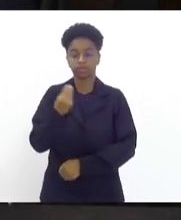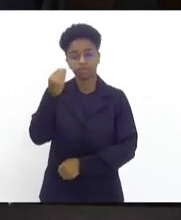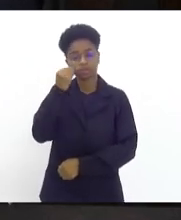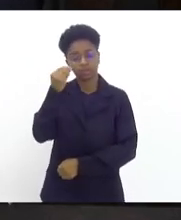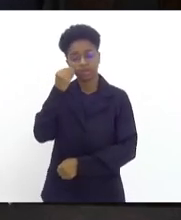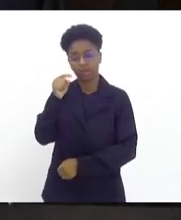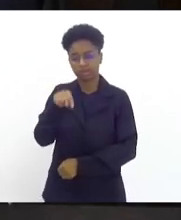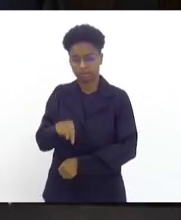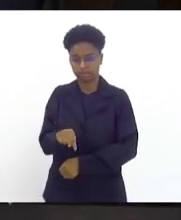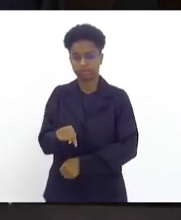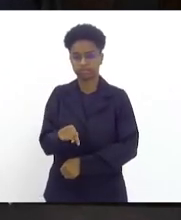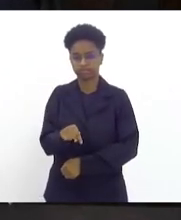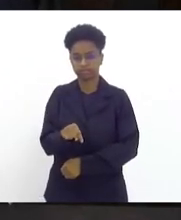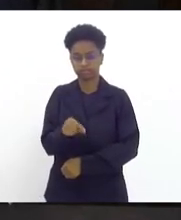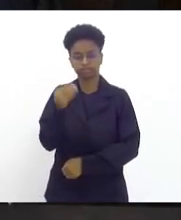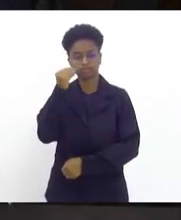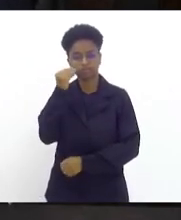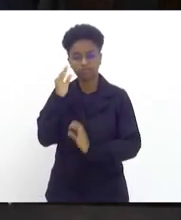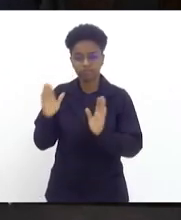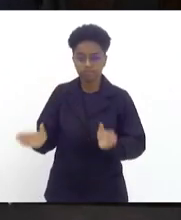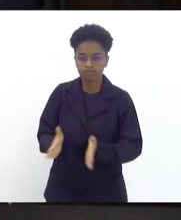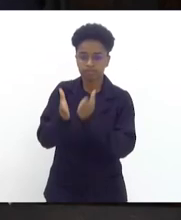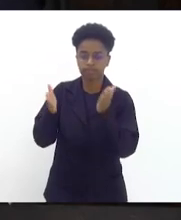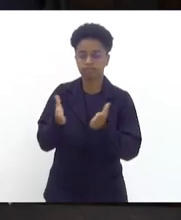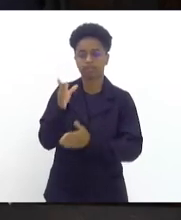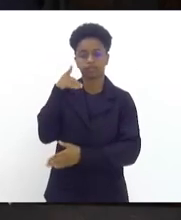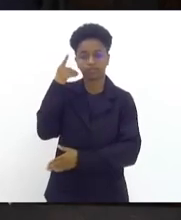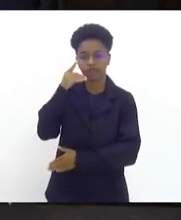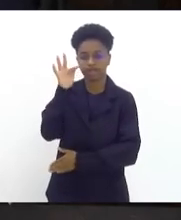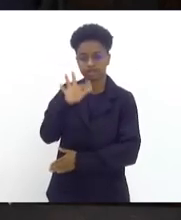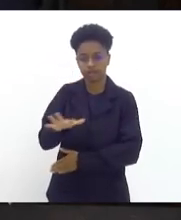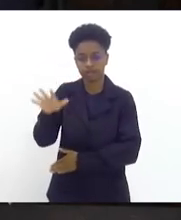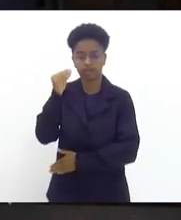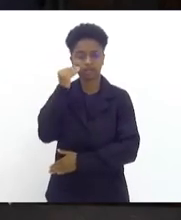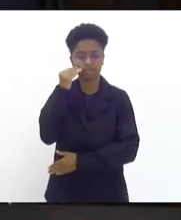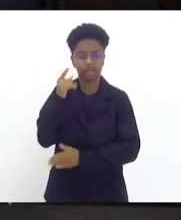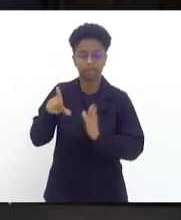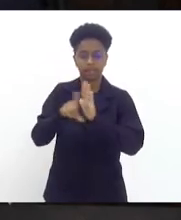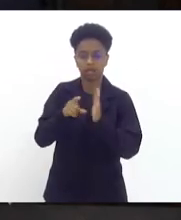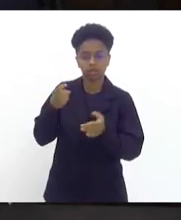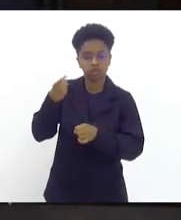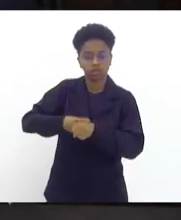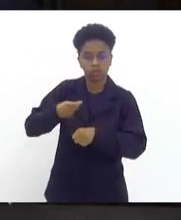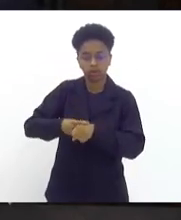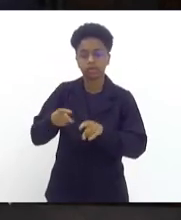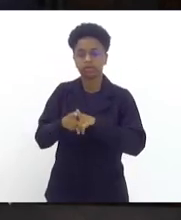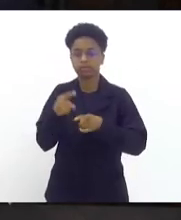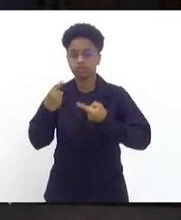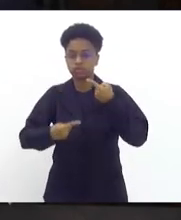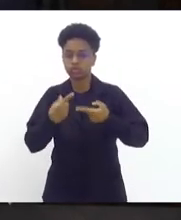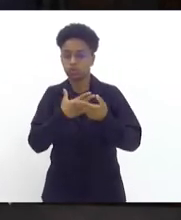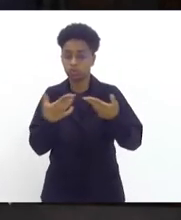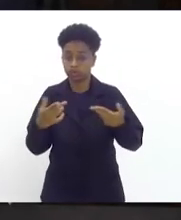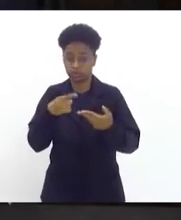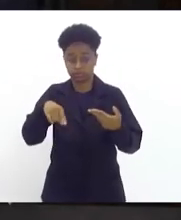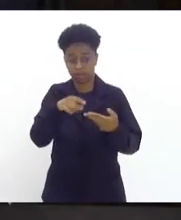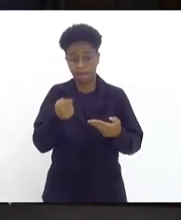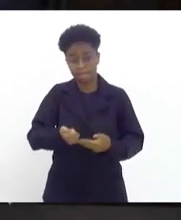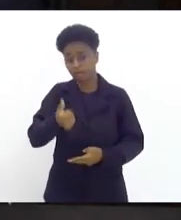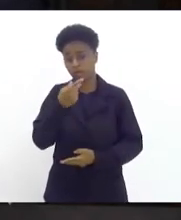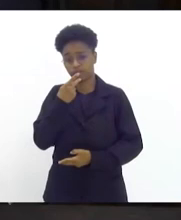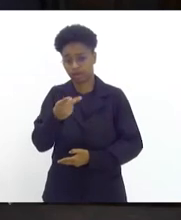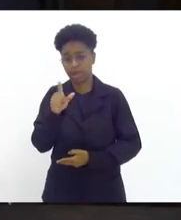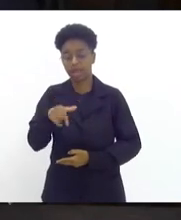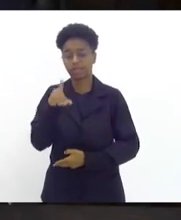desde incentivar os deputados federais a tornarem a legislação mais dura a discutir algo que pouca gente fala no Rio de Janeiro que